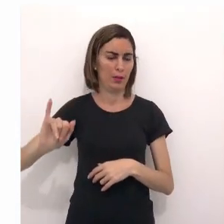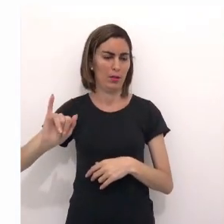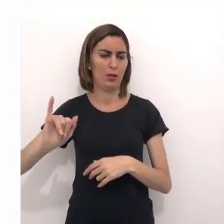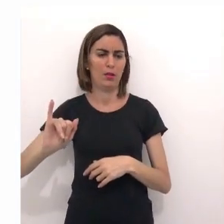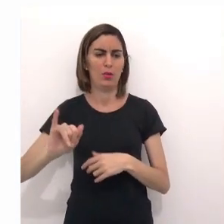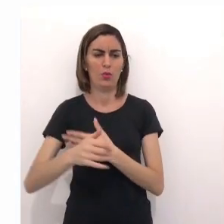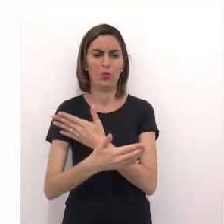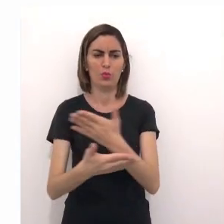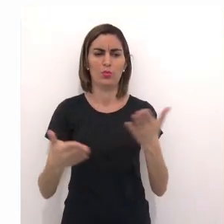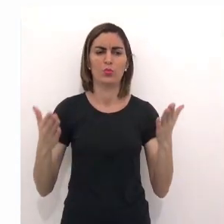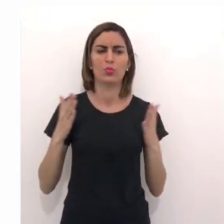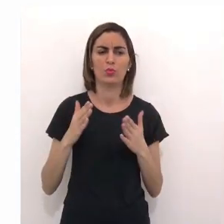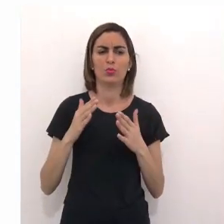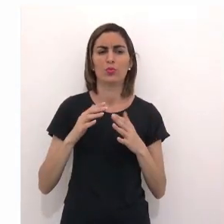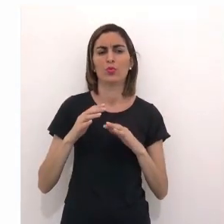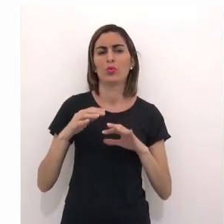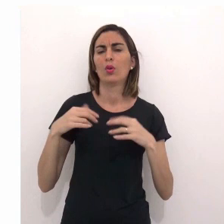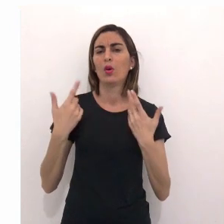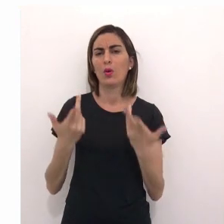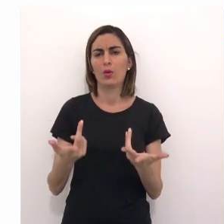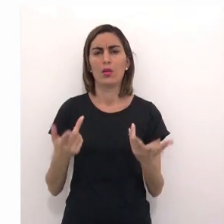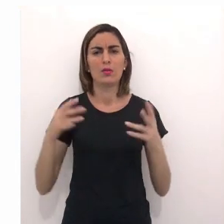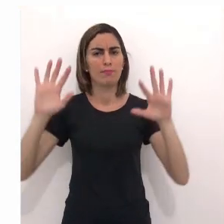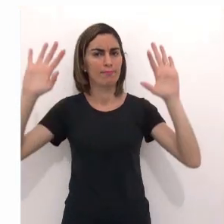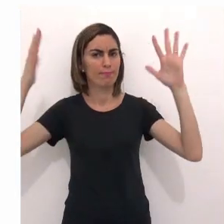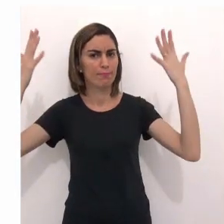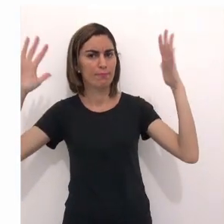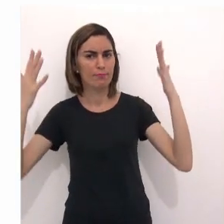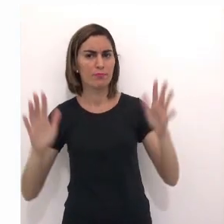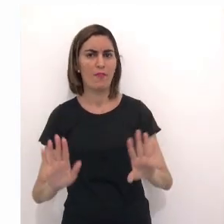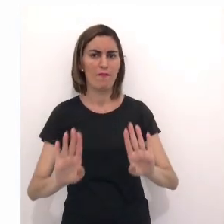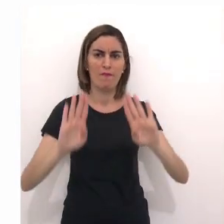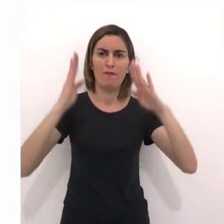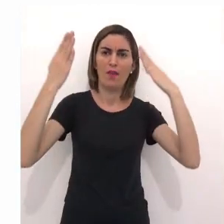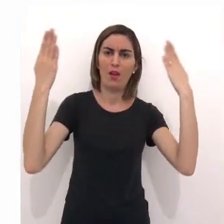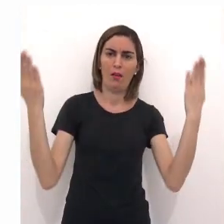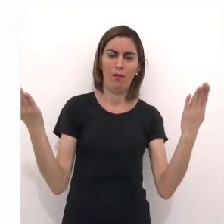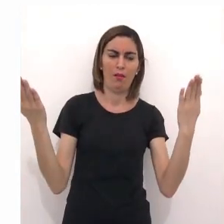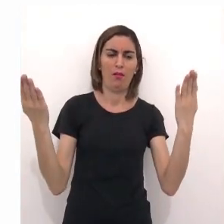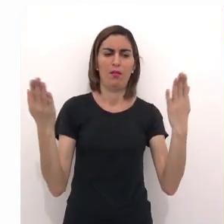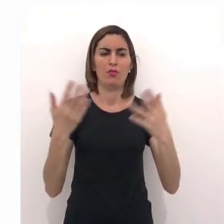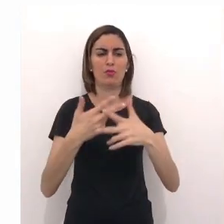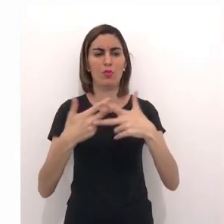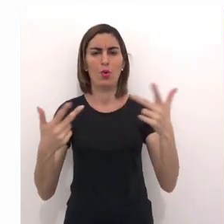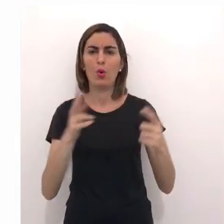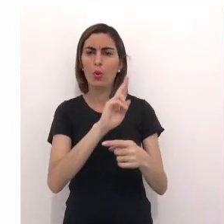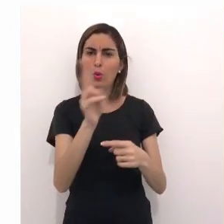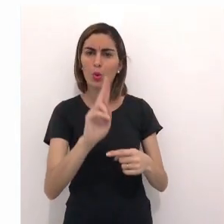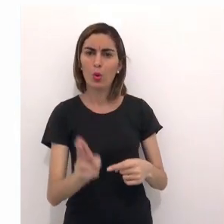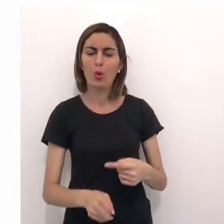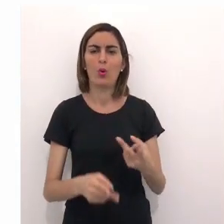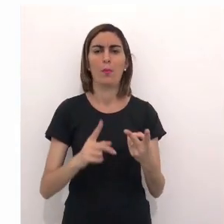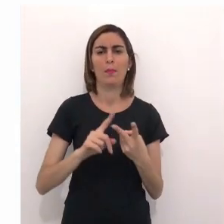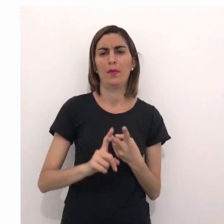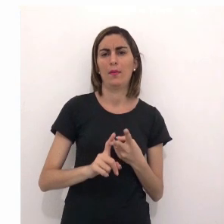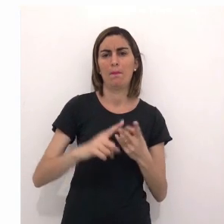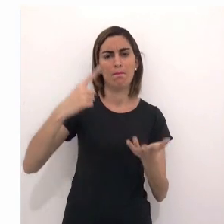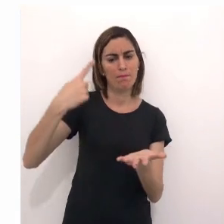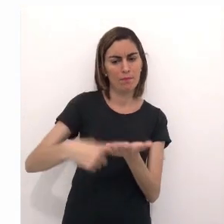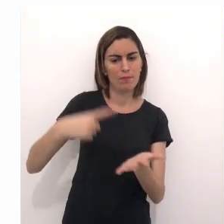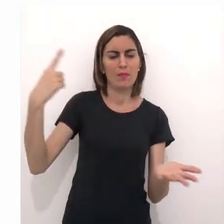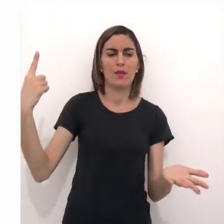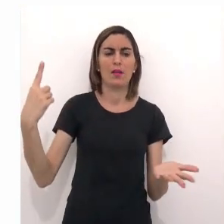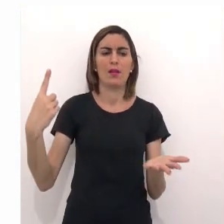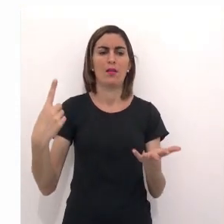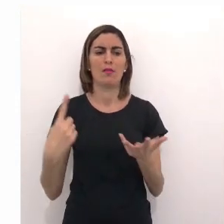Antônio entoava cerimônias de batismo, nomeava papas, bailes